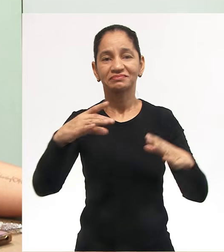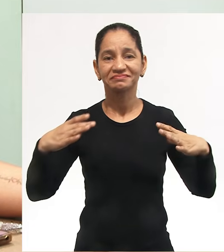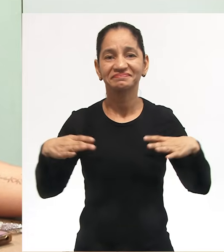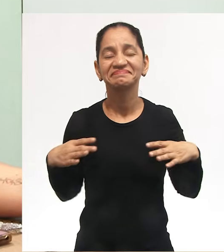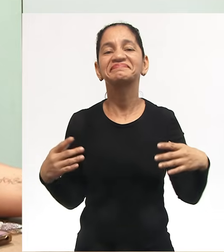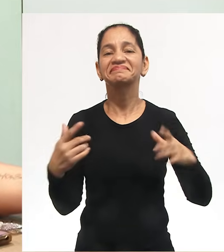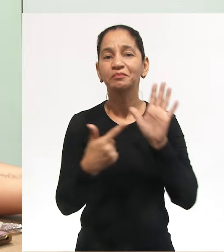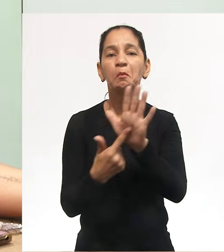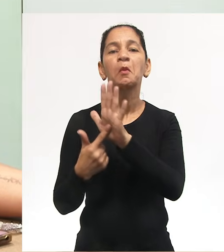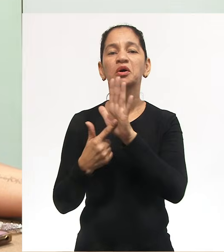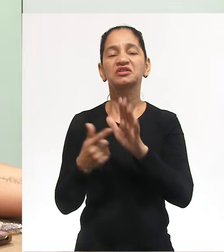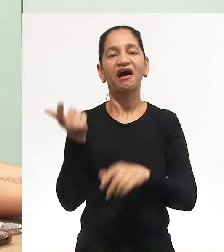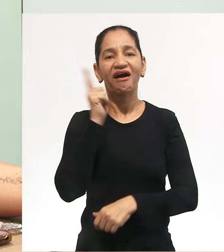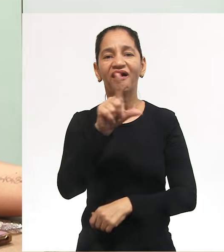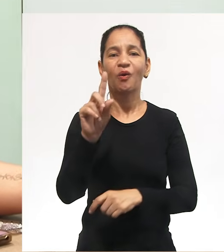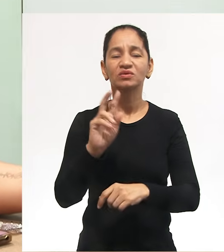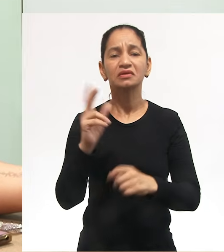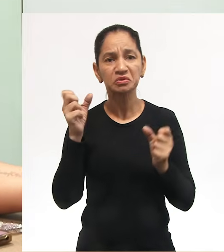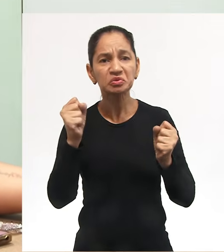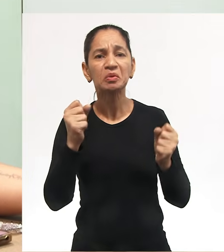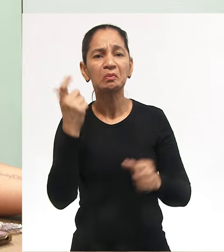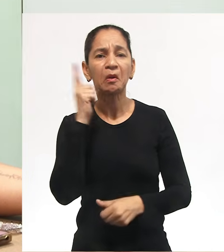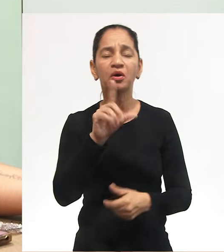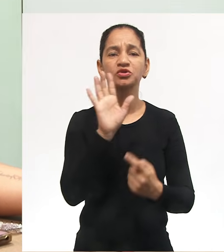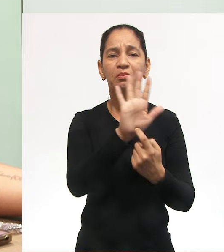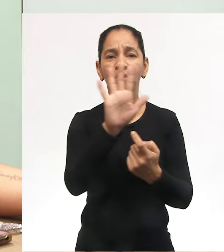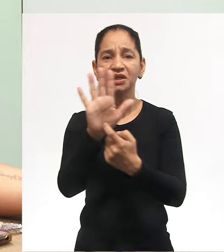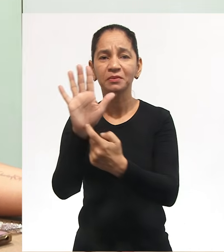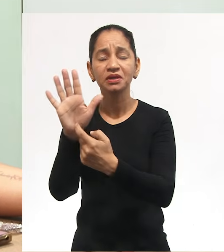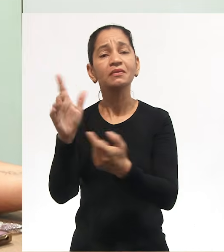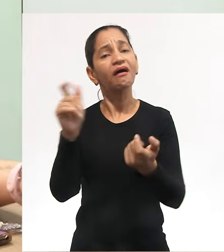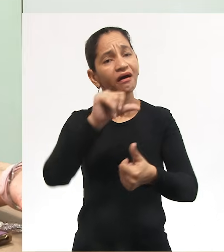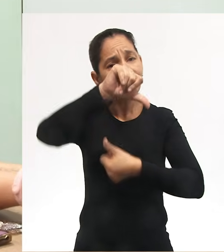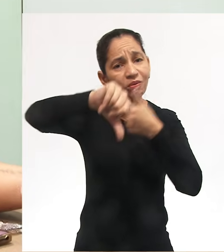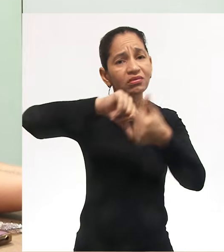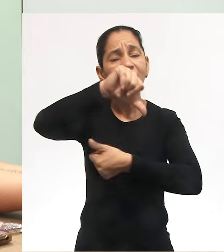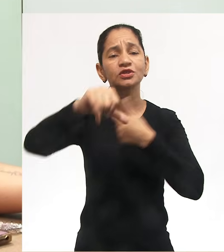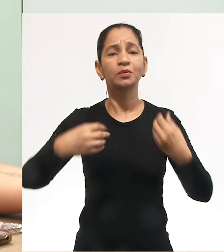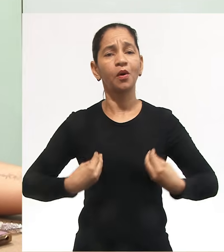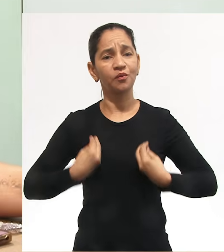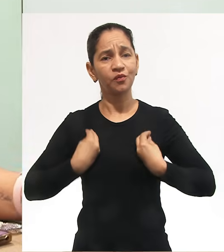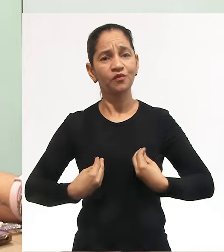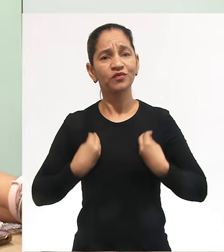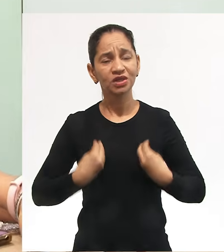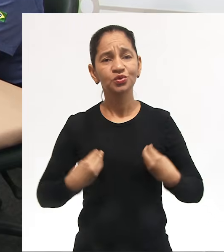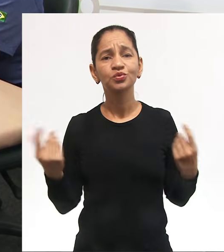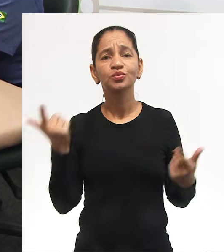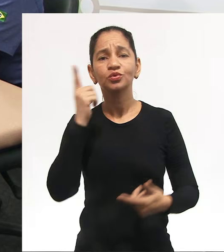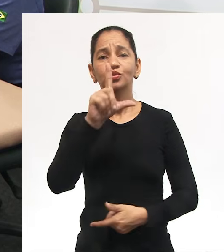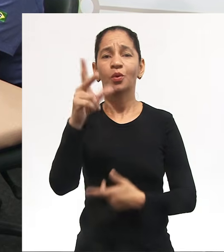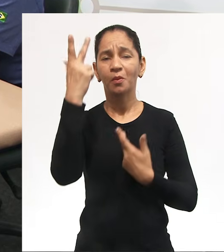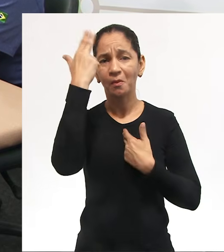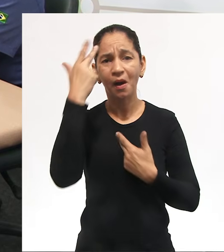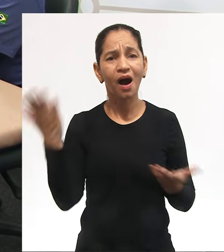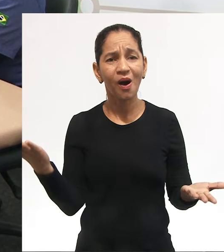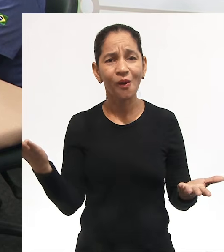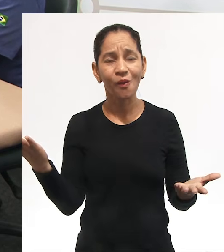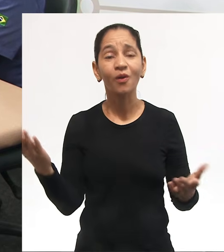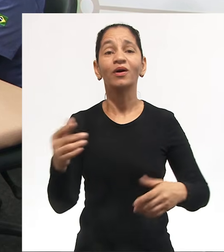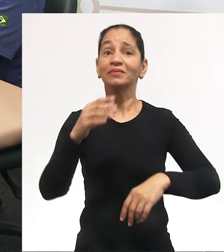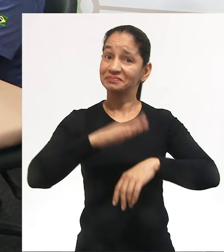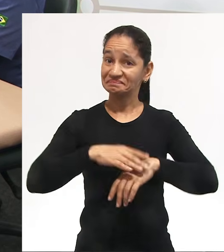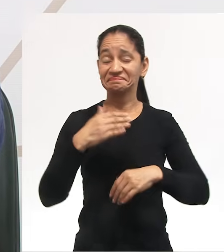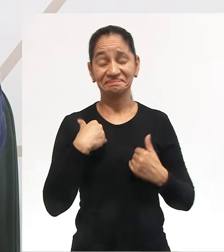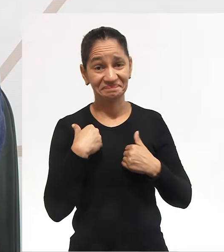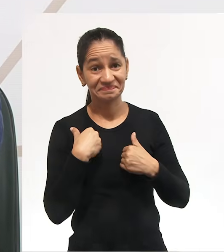e a visibilidade do potencial que a educação tem de transformar realidades. exato. Eu agradeço